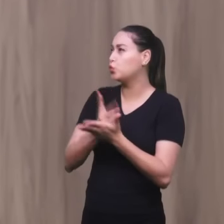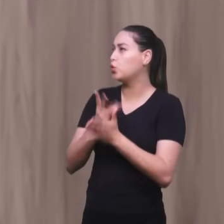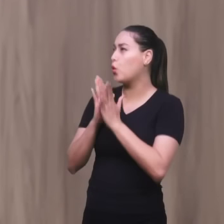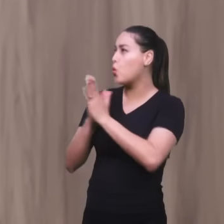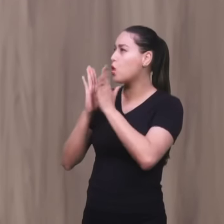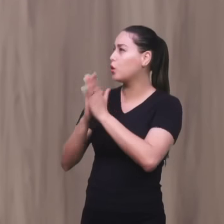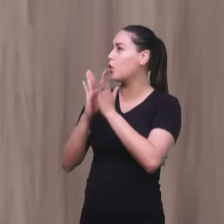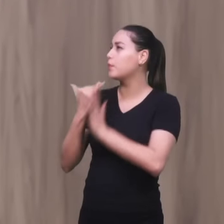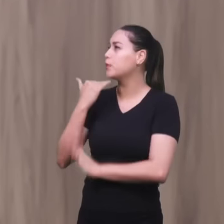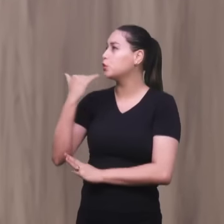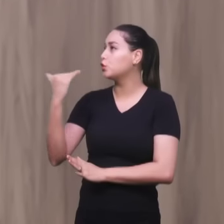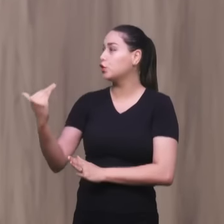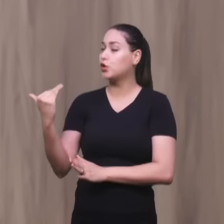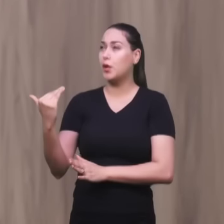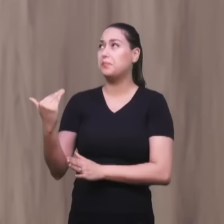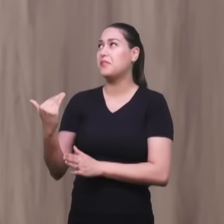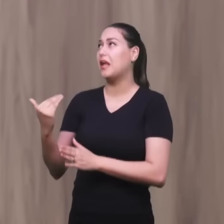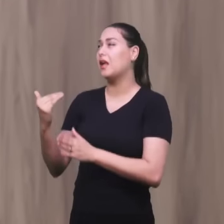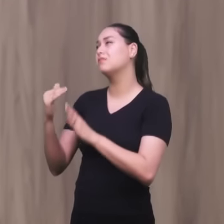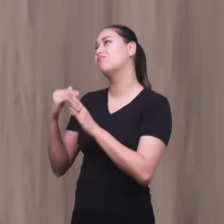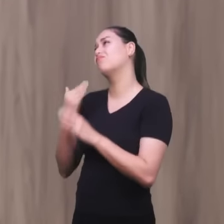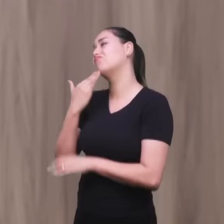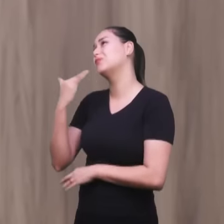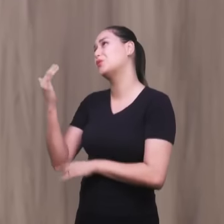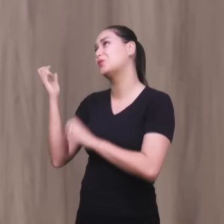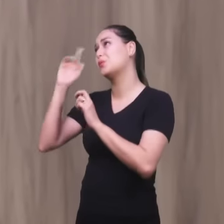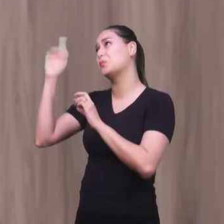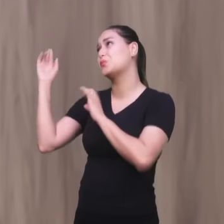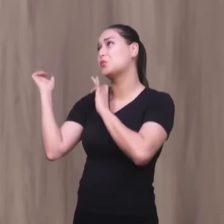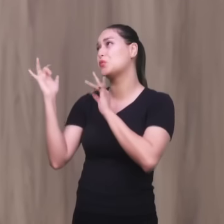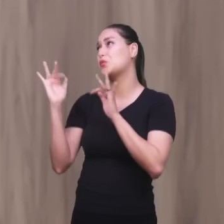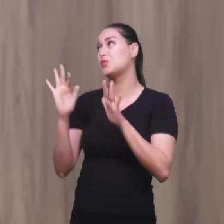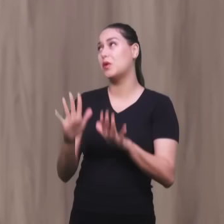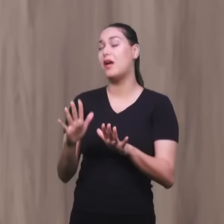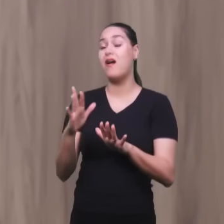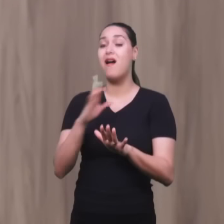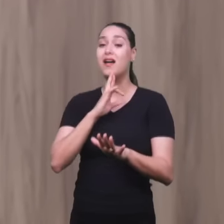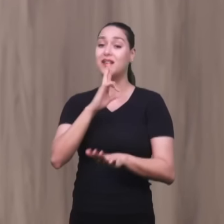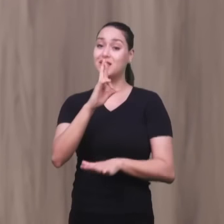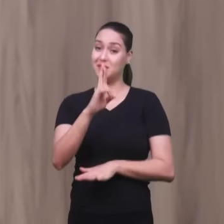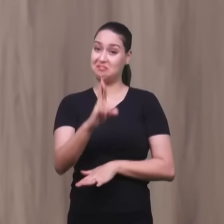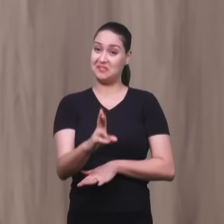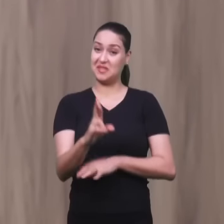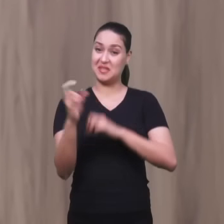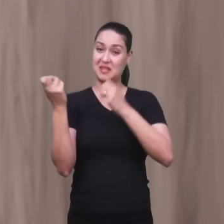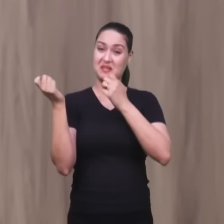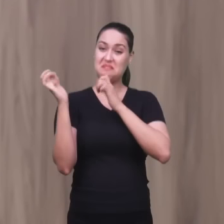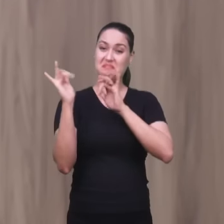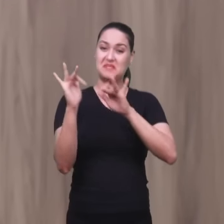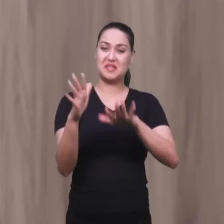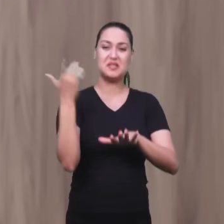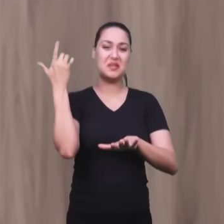Necessidade Diante Do Senhor E Ela Receberá A Resposta Dando A Definição Do Seu Processo O Senhor Revela Que Essa Benção